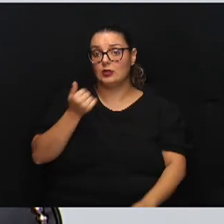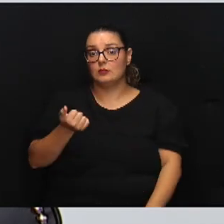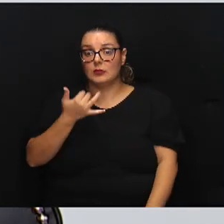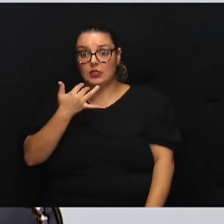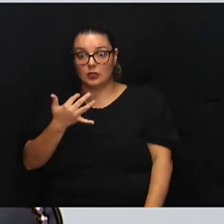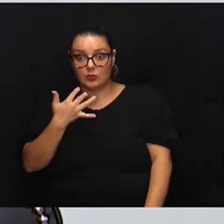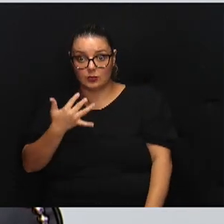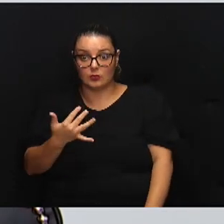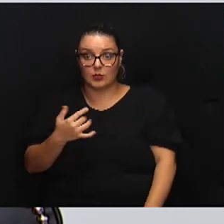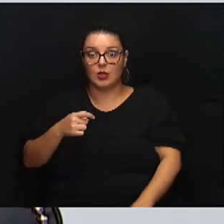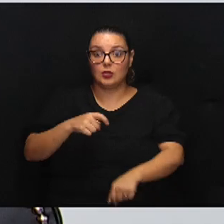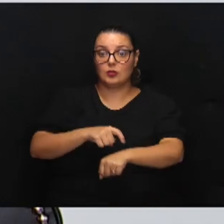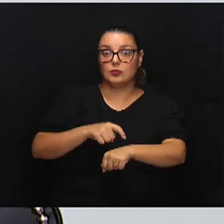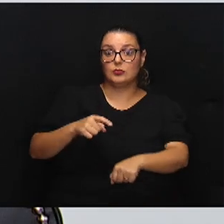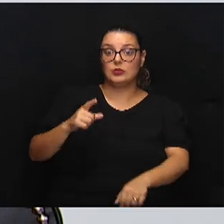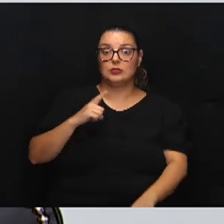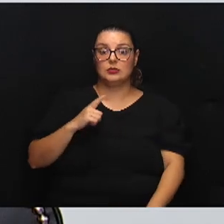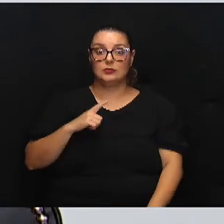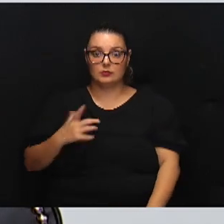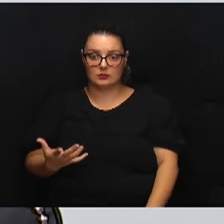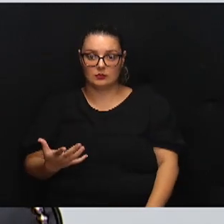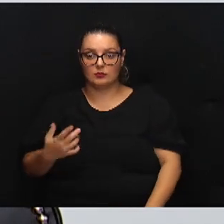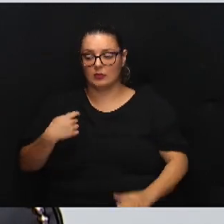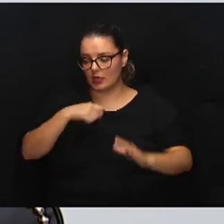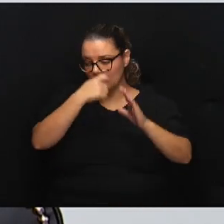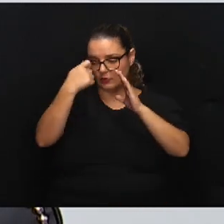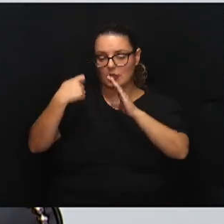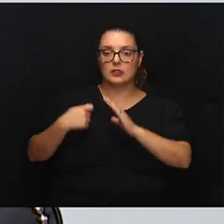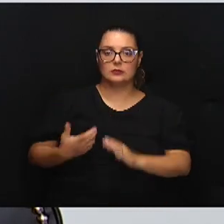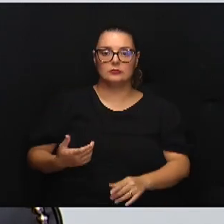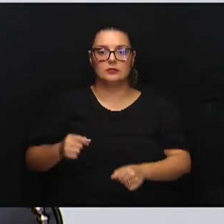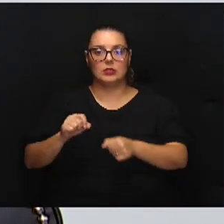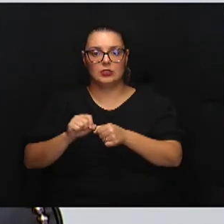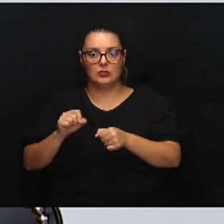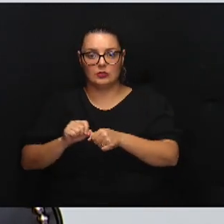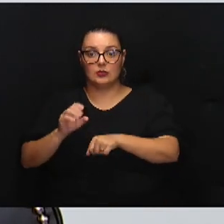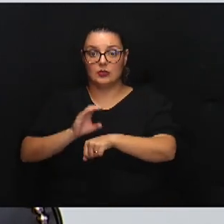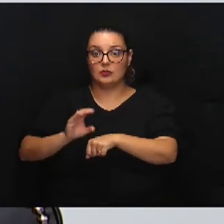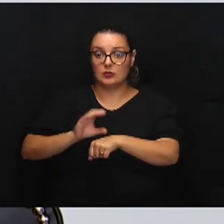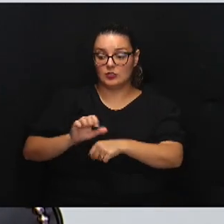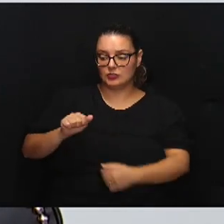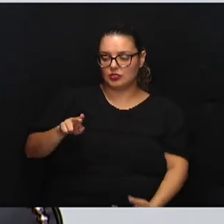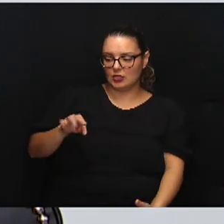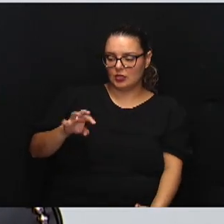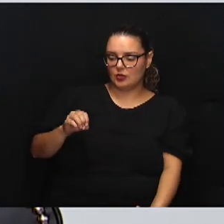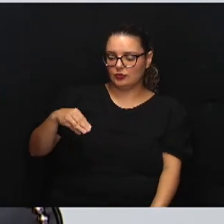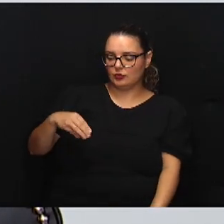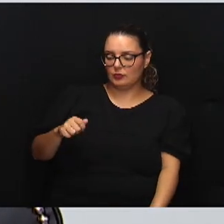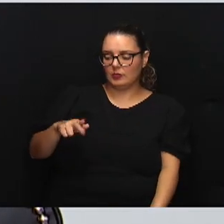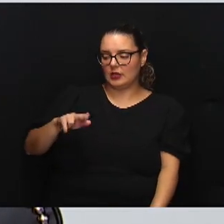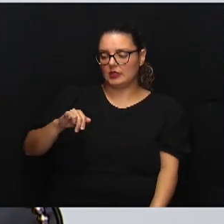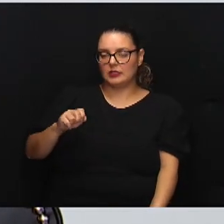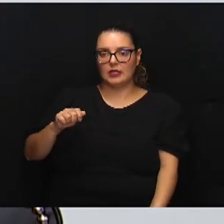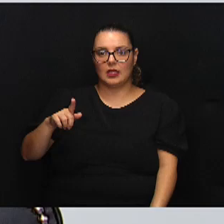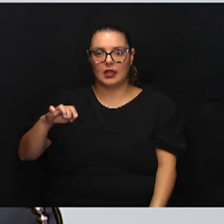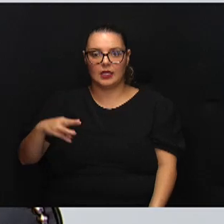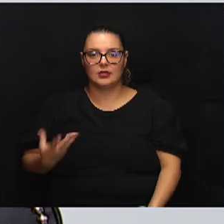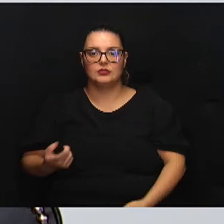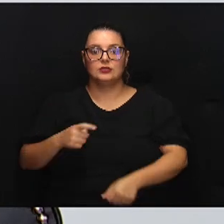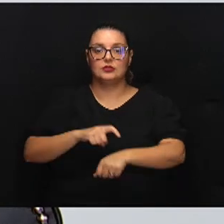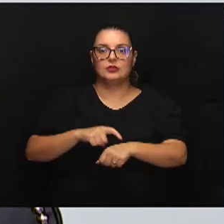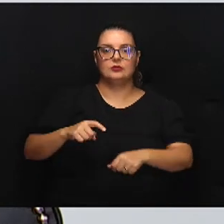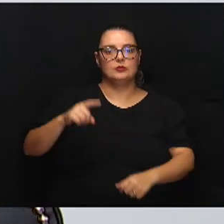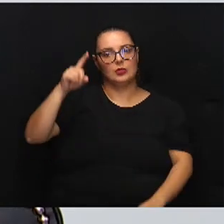cores, o tempo que elas têm para se maquiarem. Então eu faço um curso de automaquiagem para aquele tempo que elas têm para maquiagem durar o